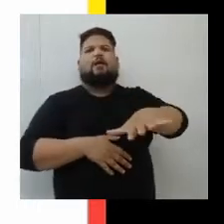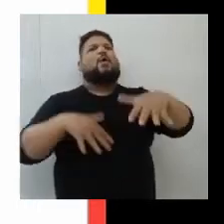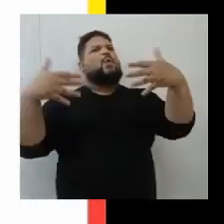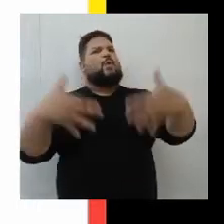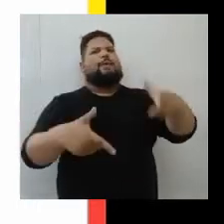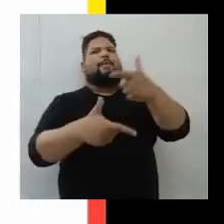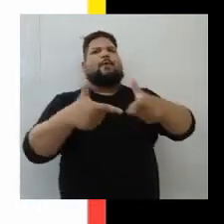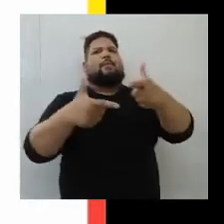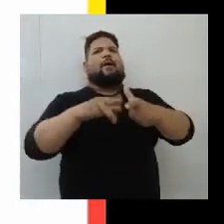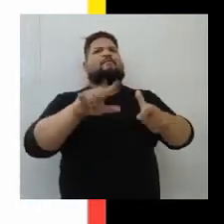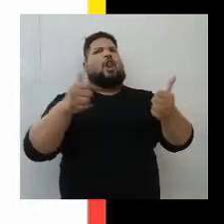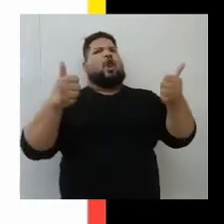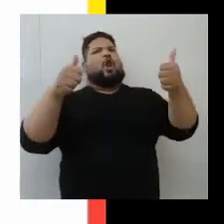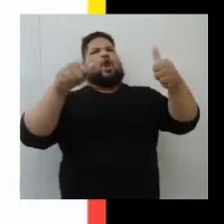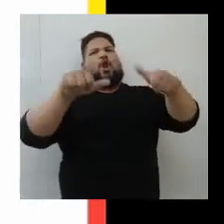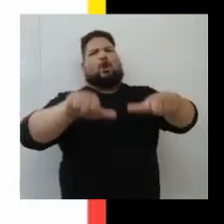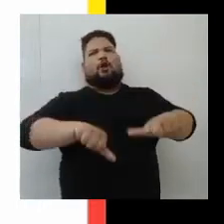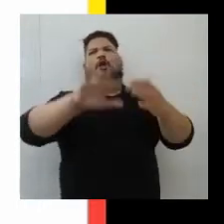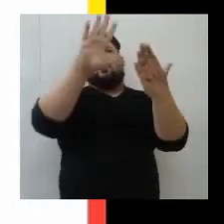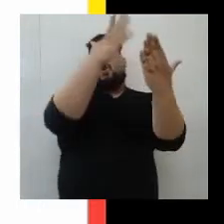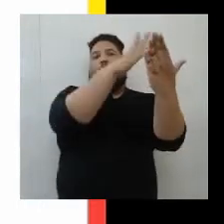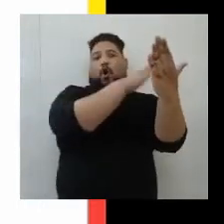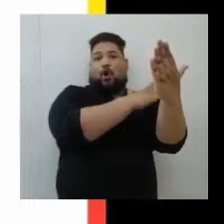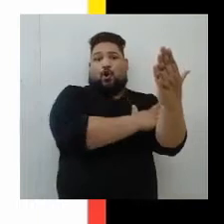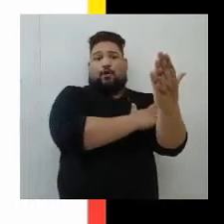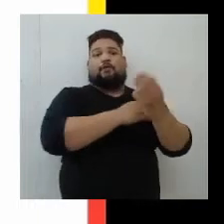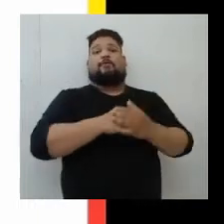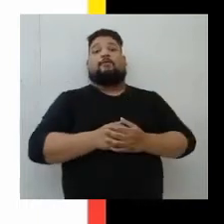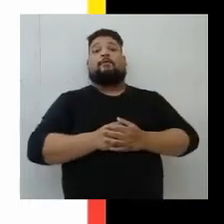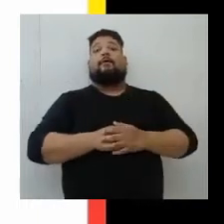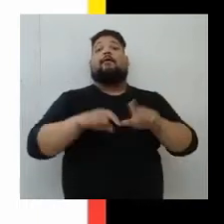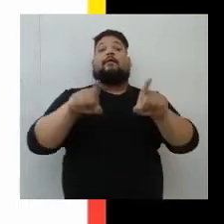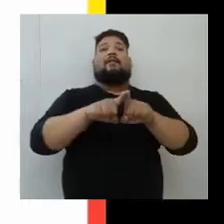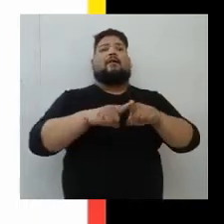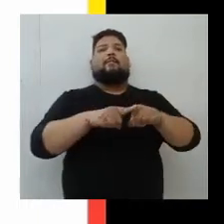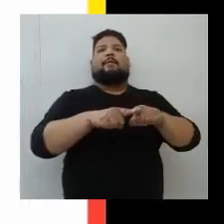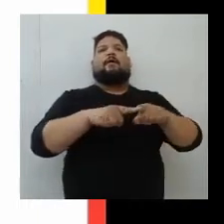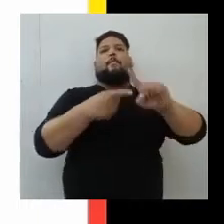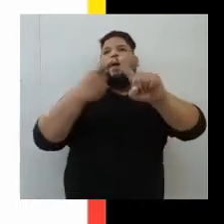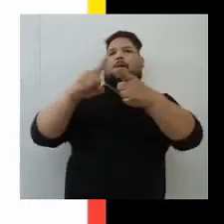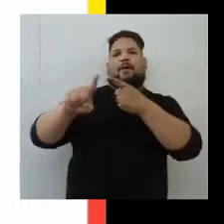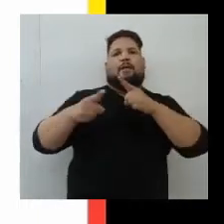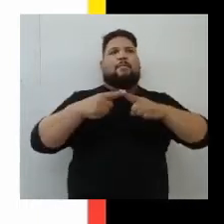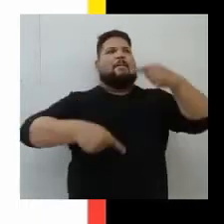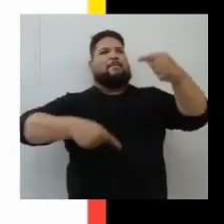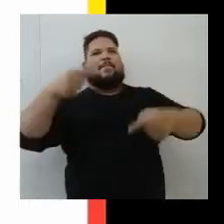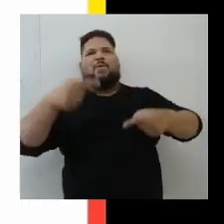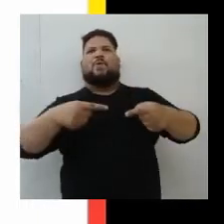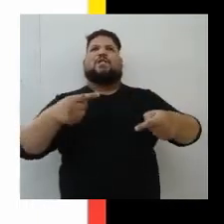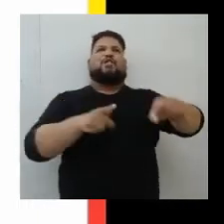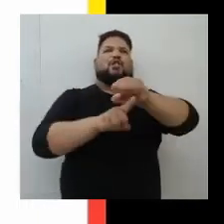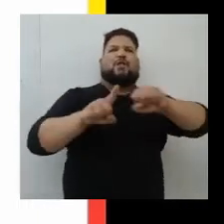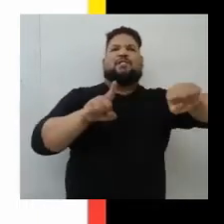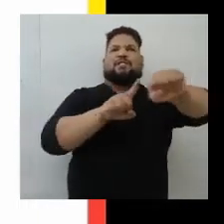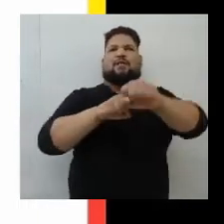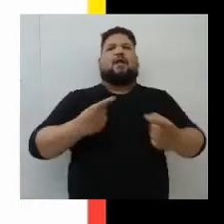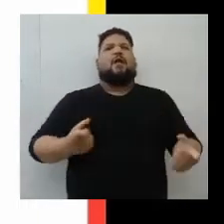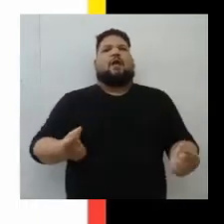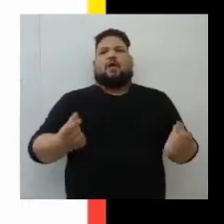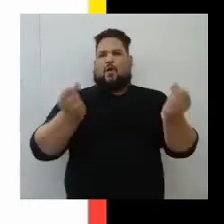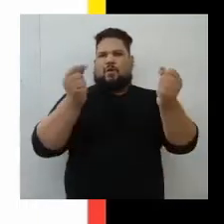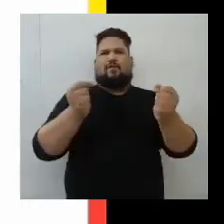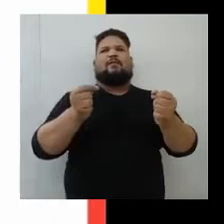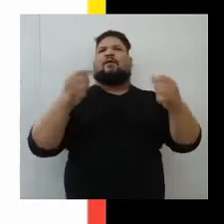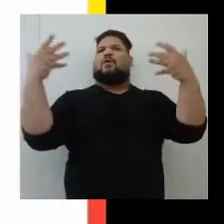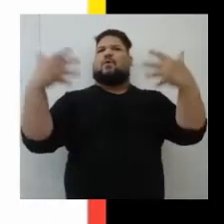contados. Tranquilão? As relações econômicas, políticas e sociais vão sofrer uma alteração tão forte que